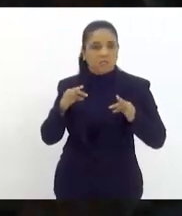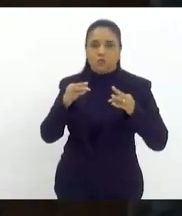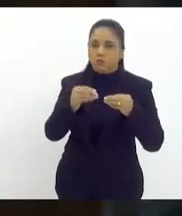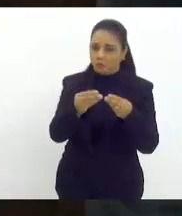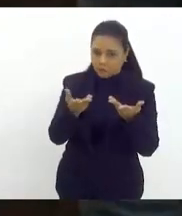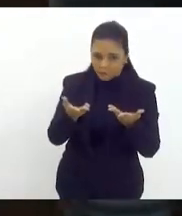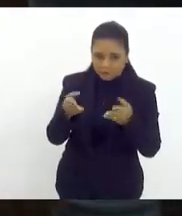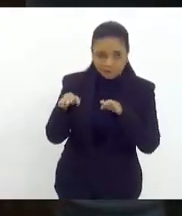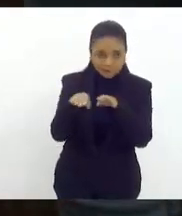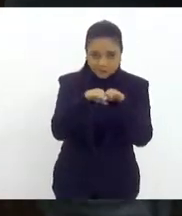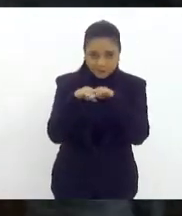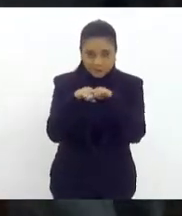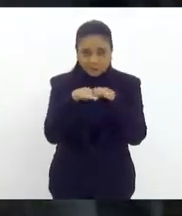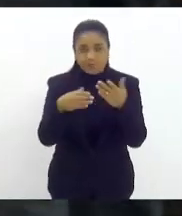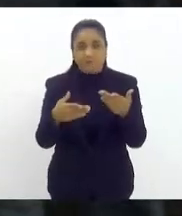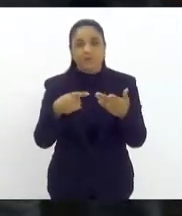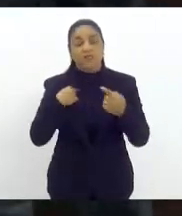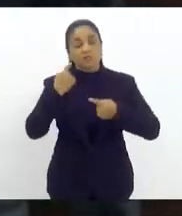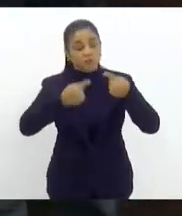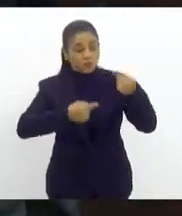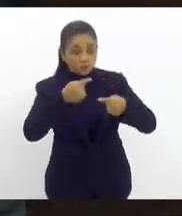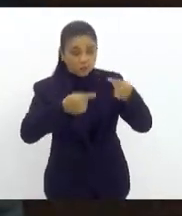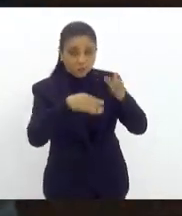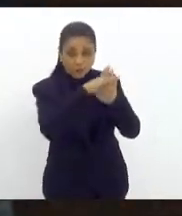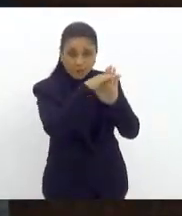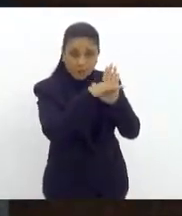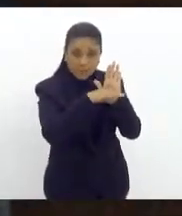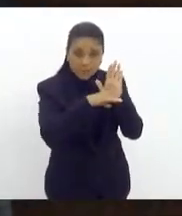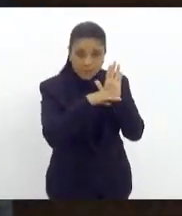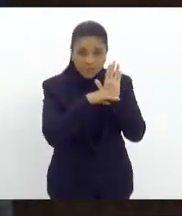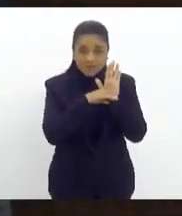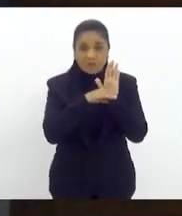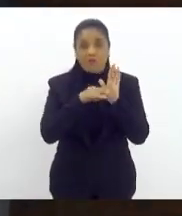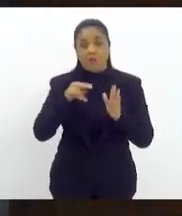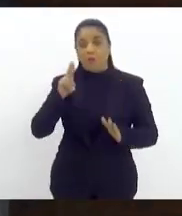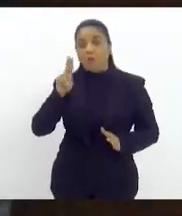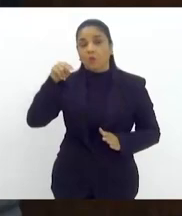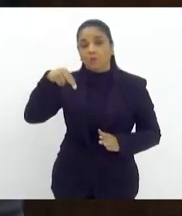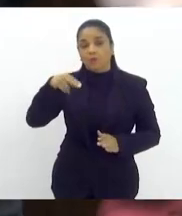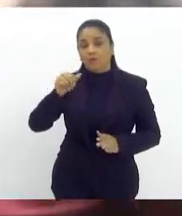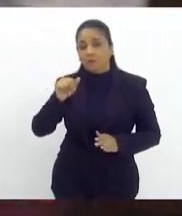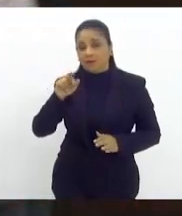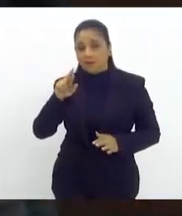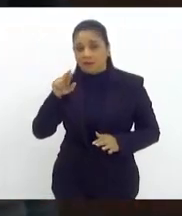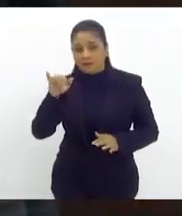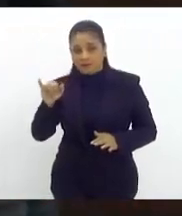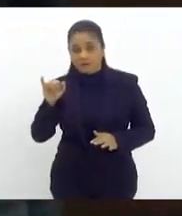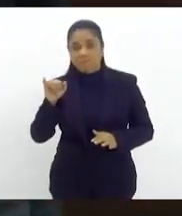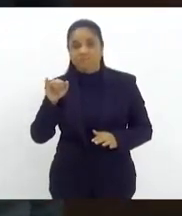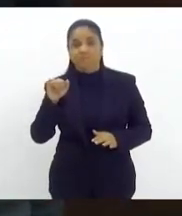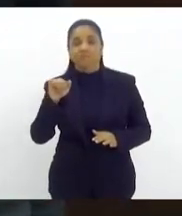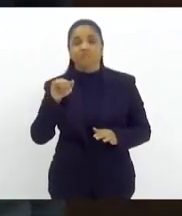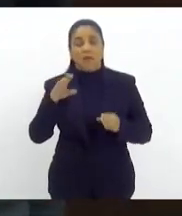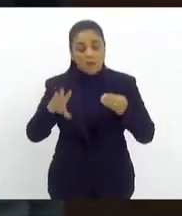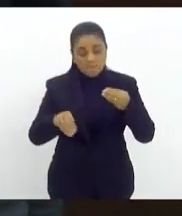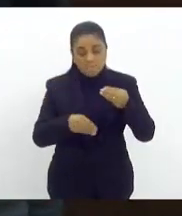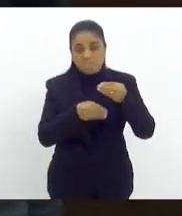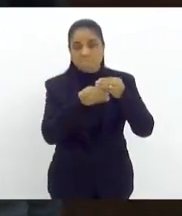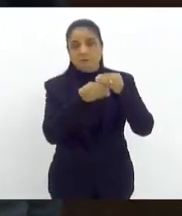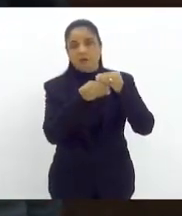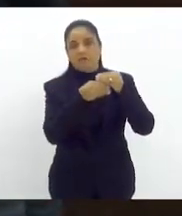Uma das pautas que nós discutimos na Unali é a questão da nossa... Temos emenda